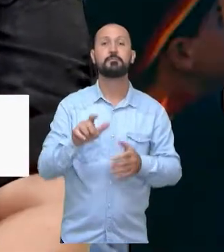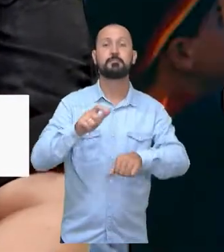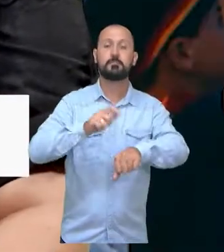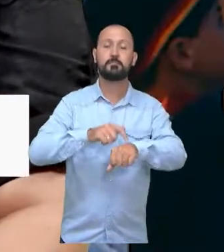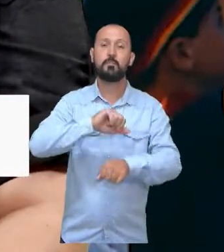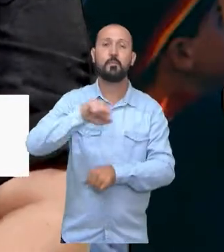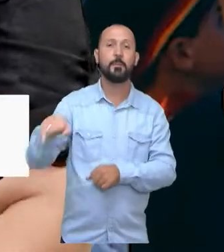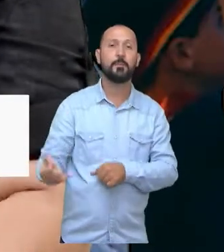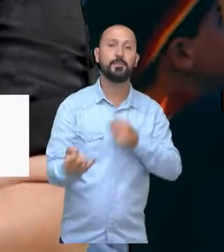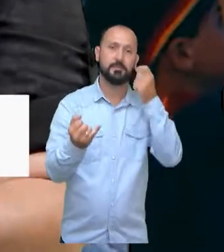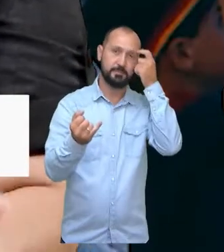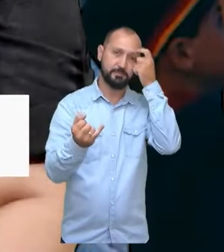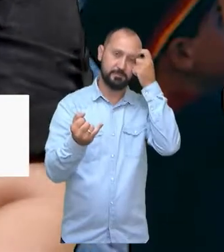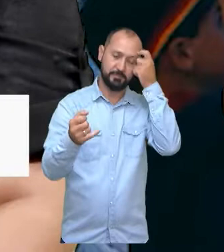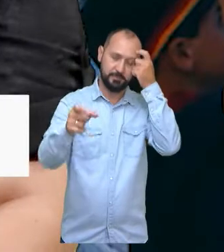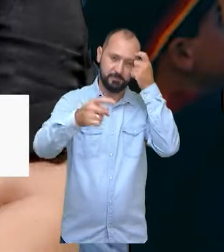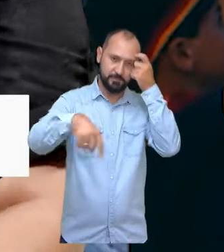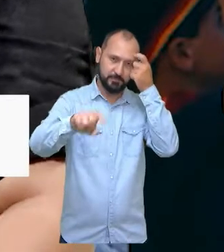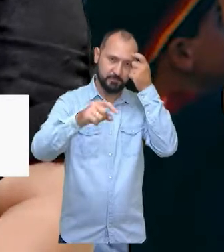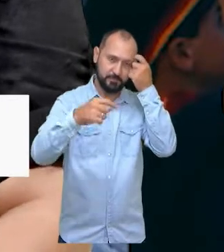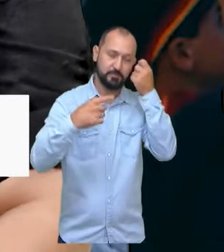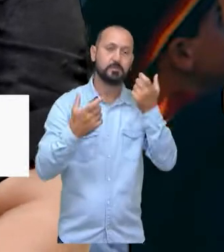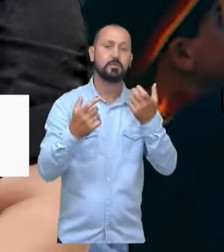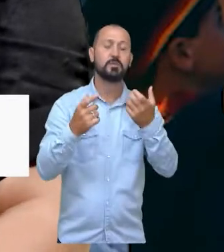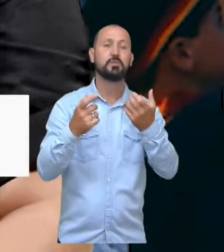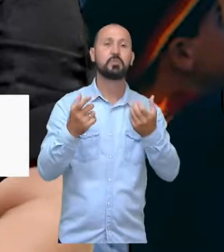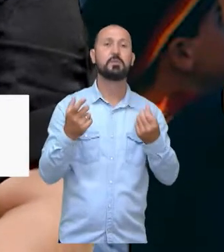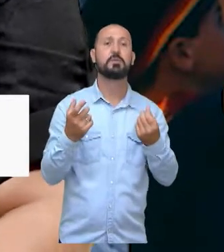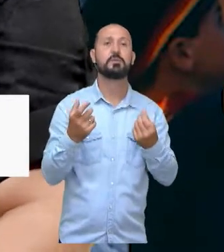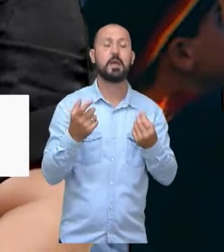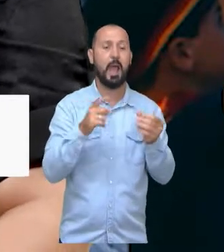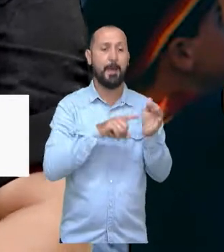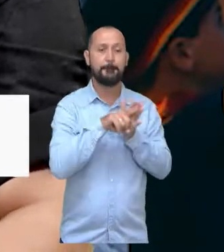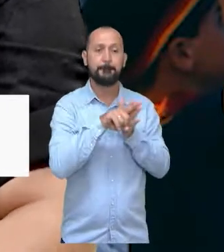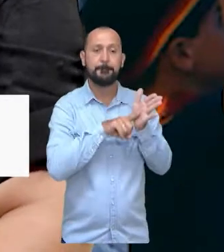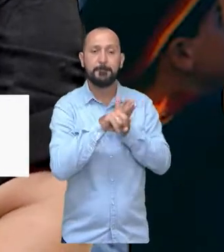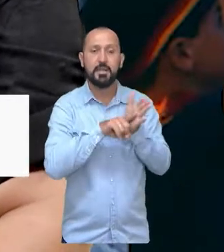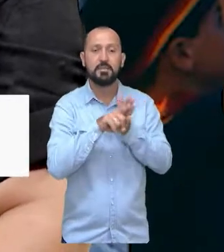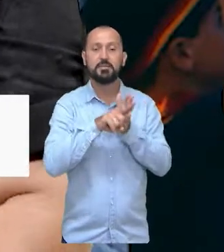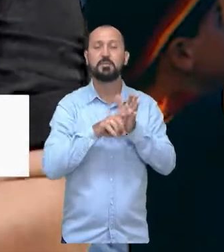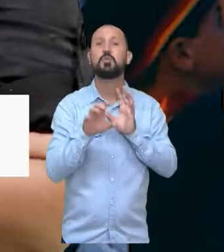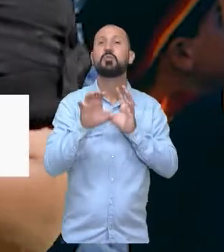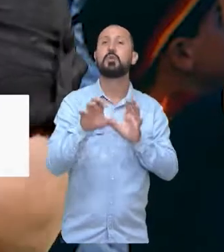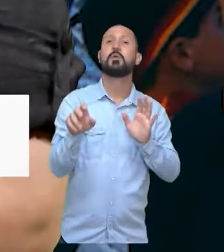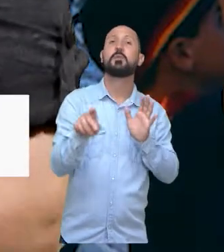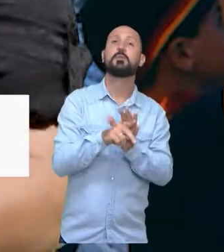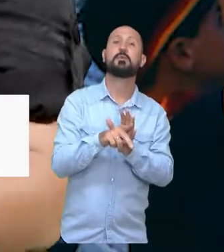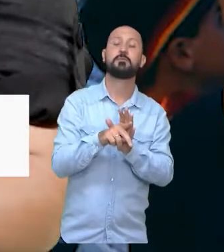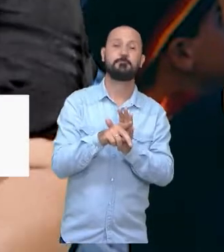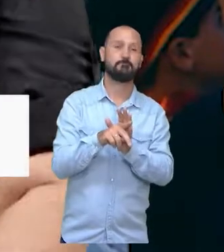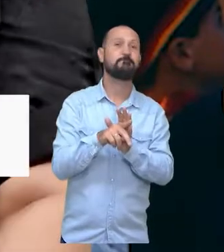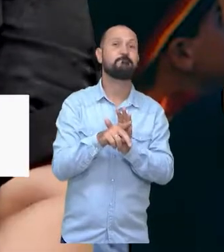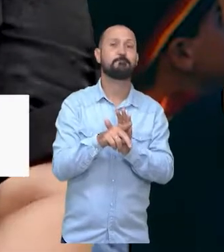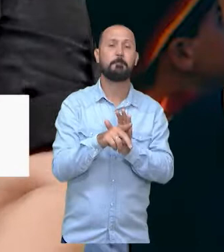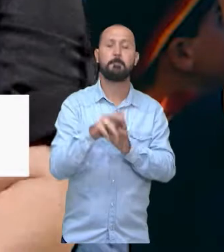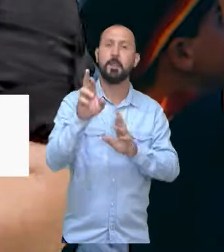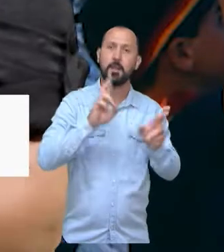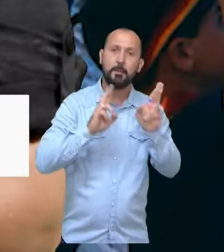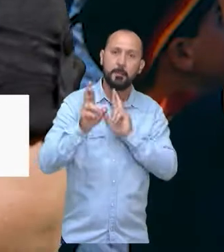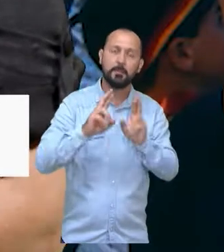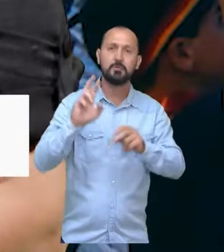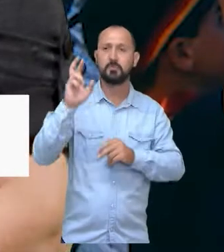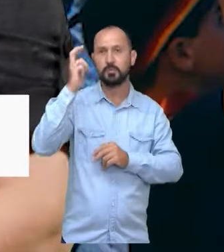é aberto para todas as pessoas, todas as pesquisas, né, todos os formulários, todos esses eixos, responde sobre a cultura, responde